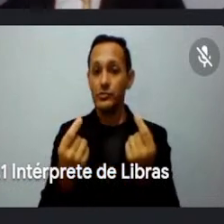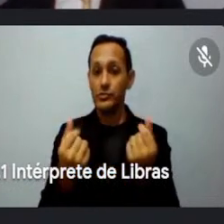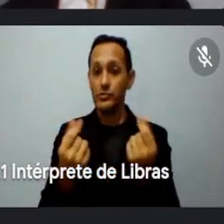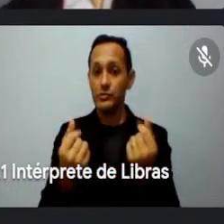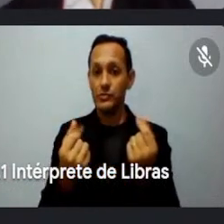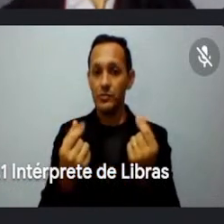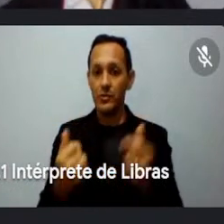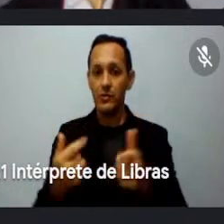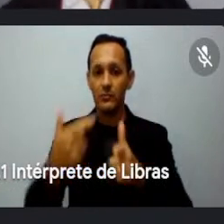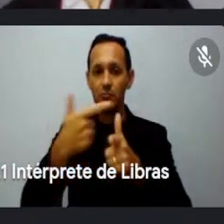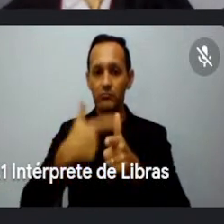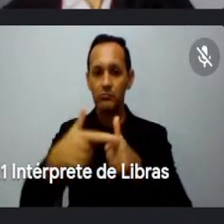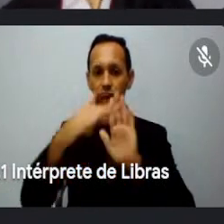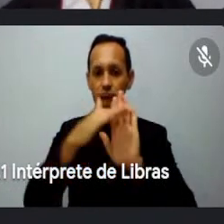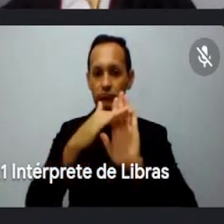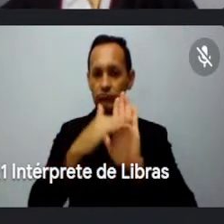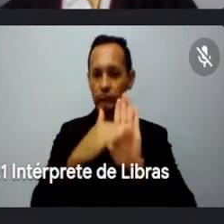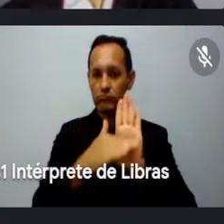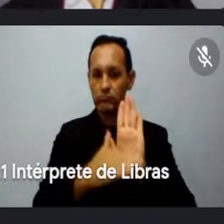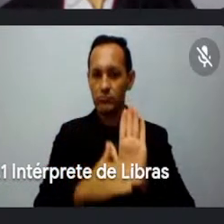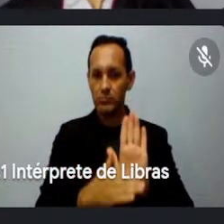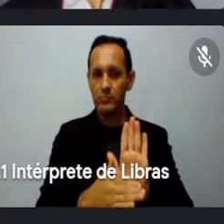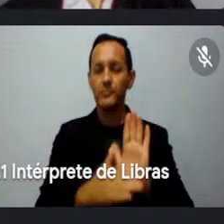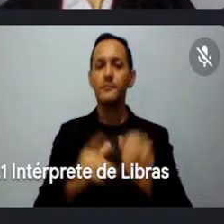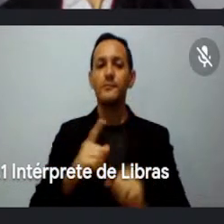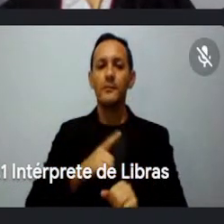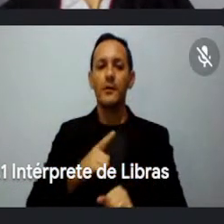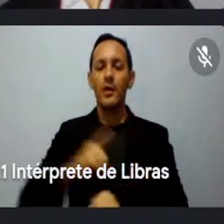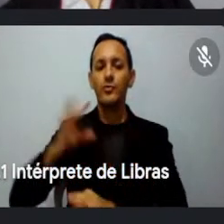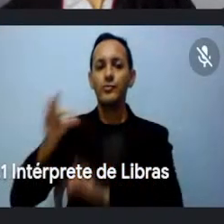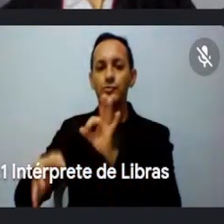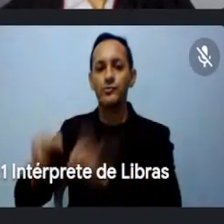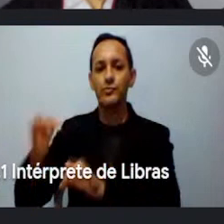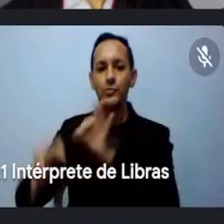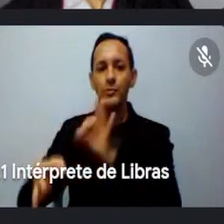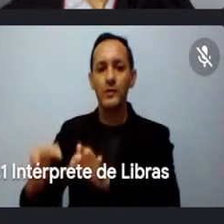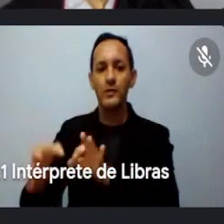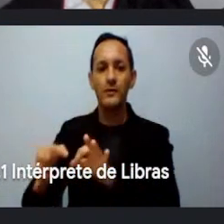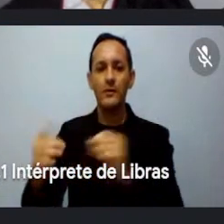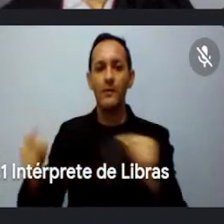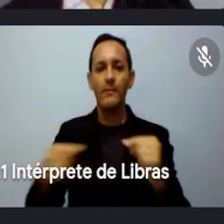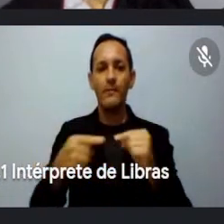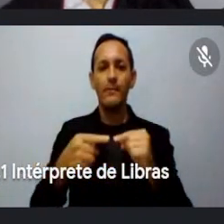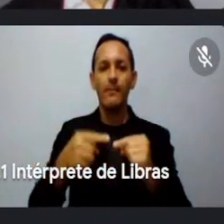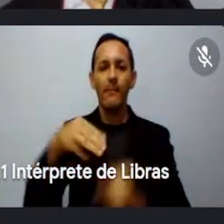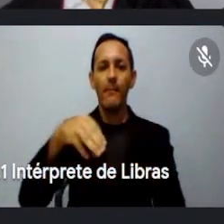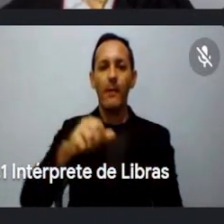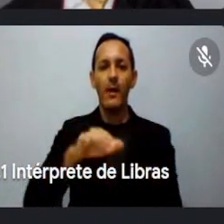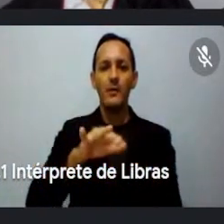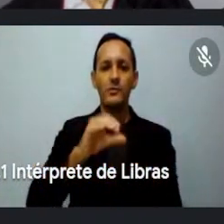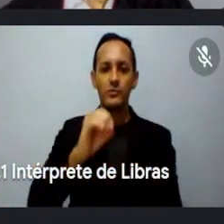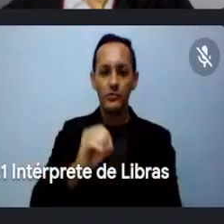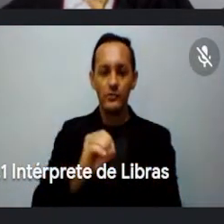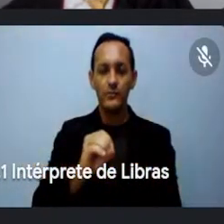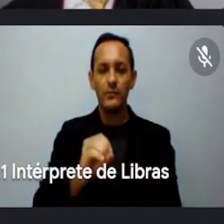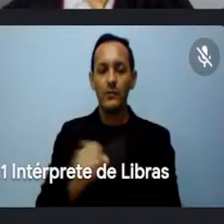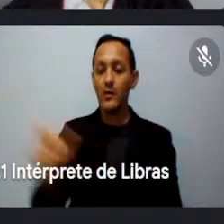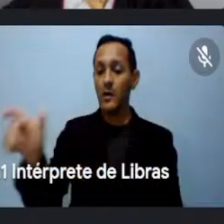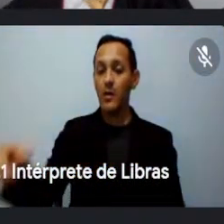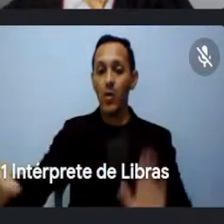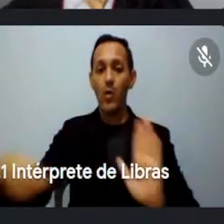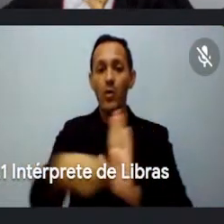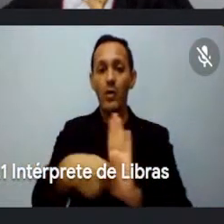Prefeito o relator juiz Hector José Márcio da Silveira e Silva recorrente André Miguel Ribeiro